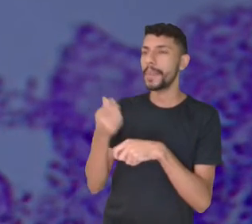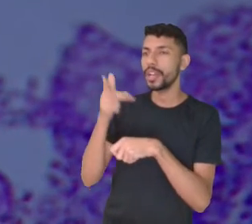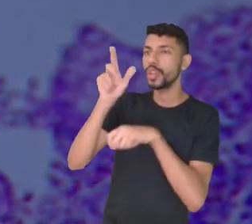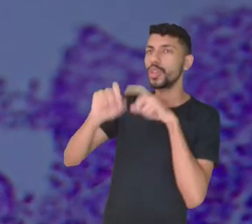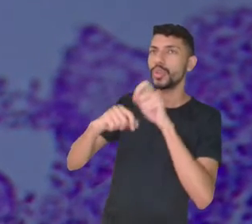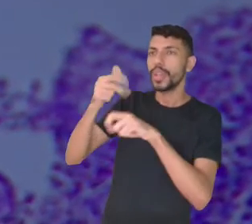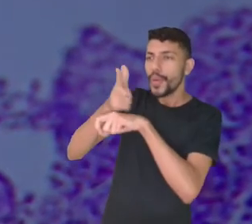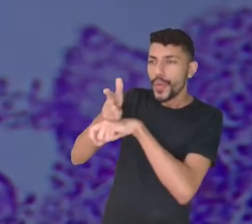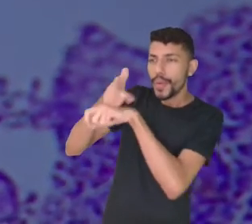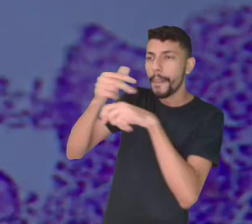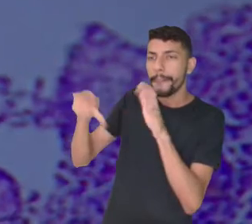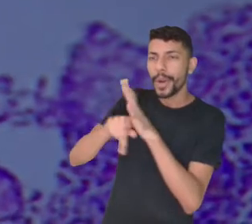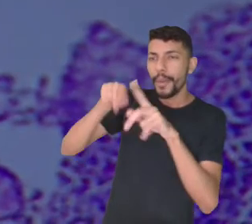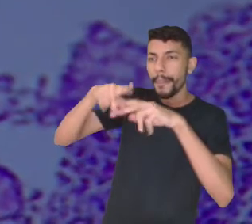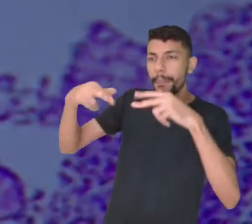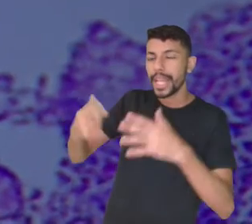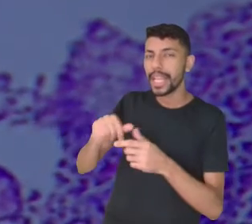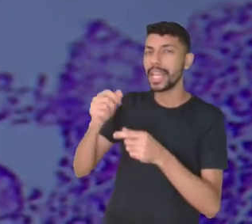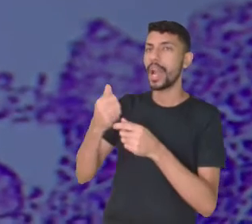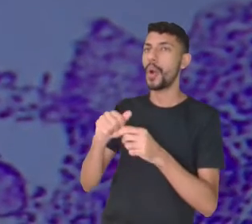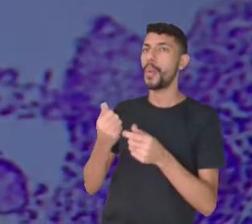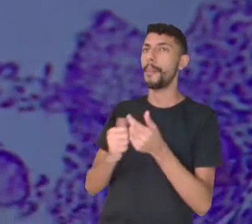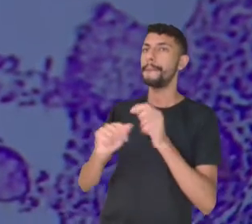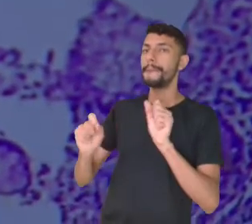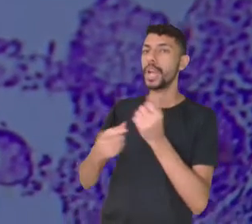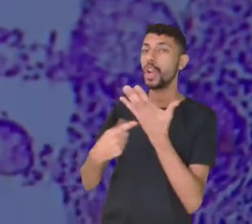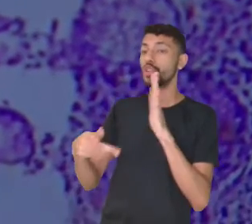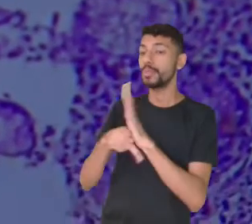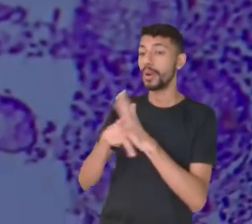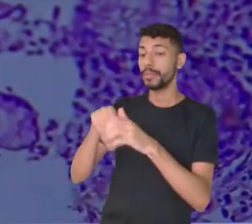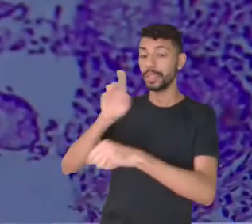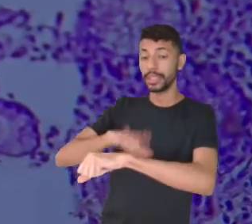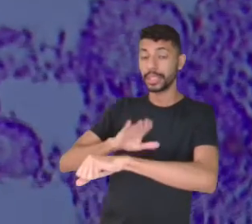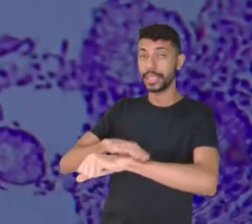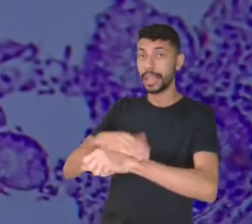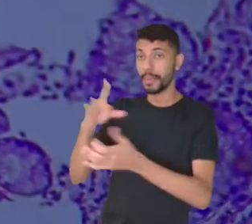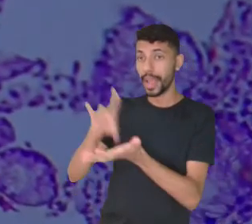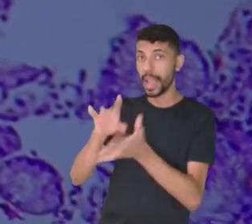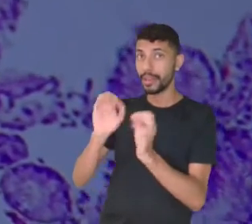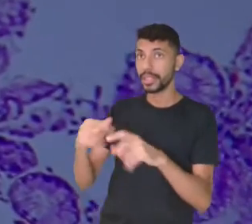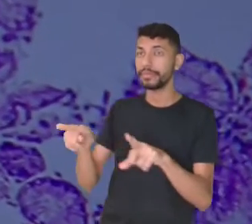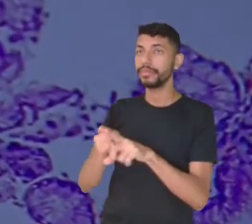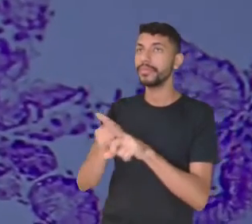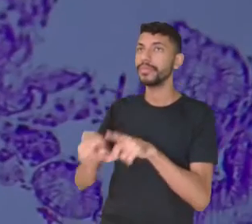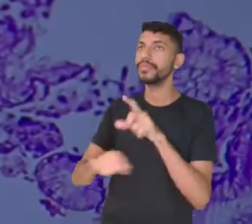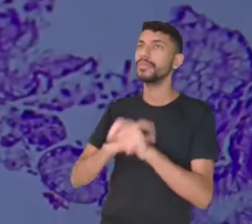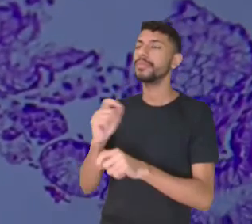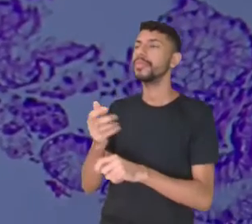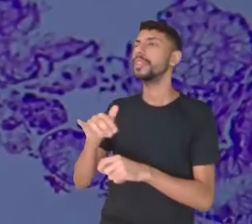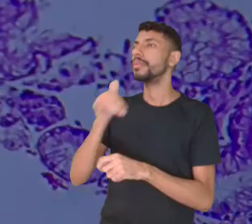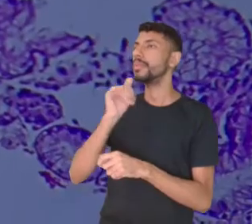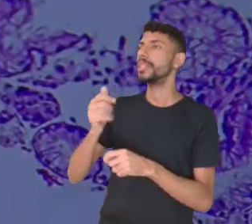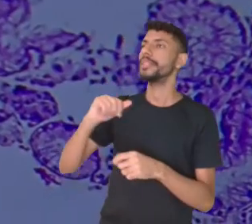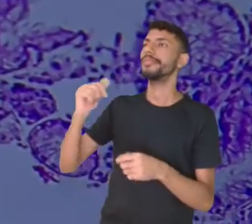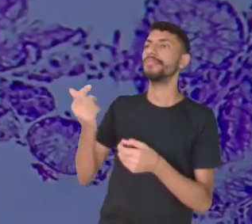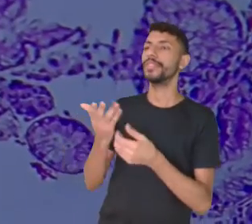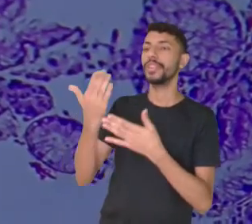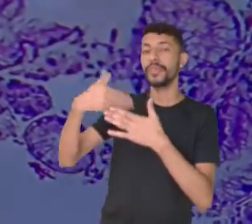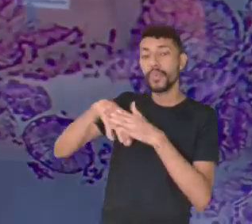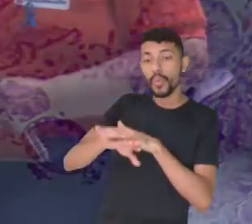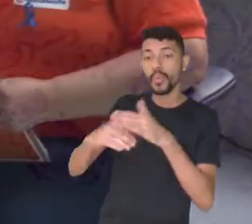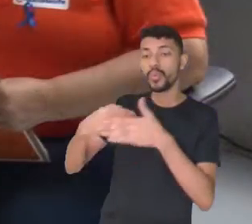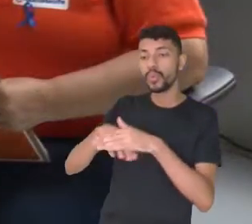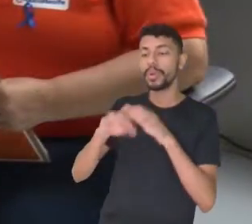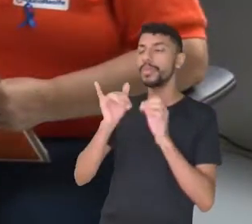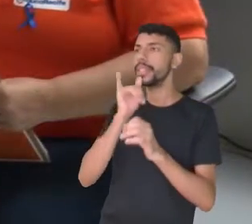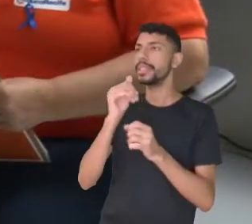material biológico em tempo real e favorecer o armazenamento em nuvens. A gente guarda na internet as fotos e ela pode ser acessada de